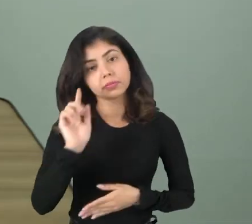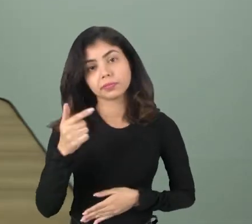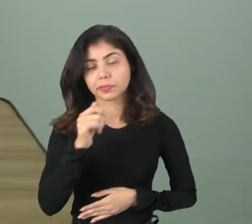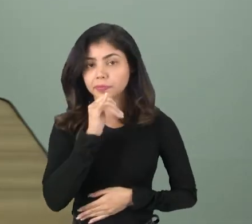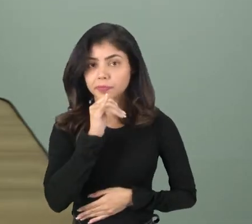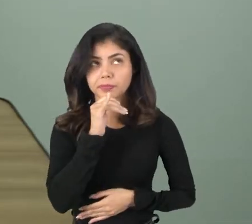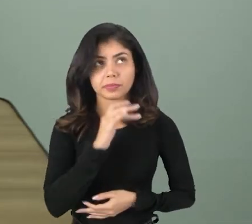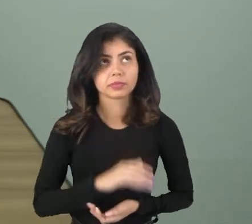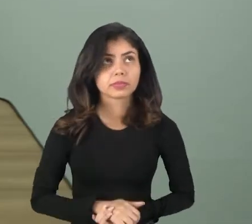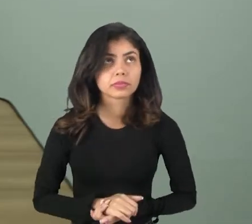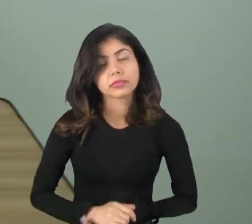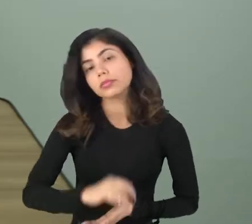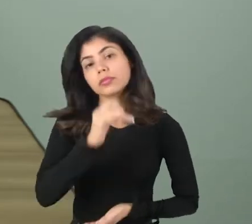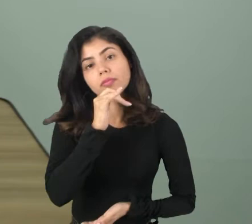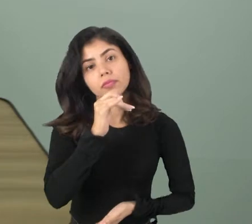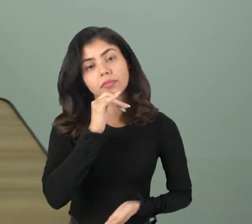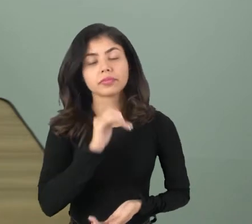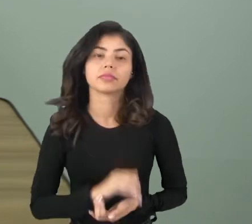outros exemplos. Por exemplo,